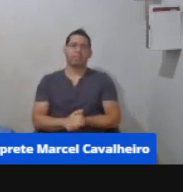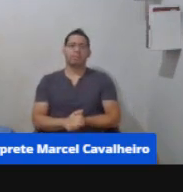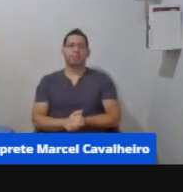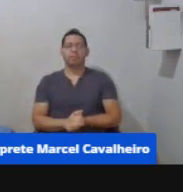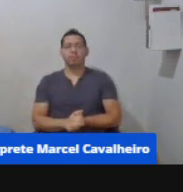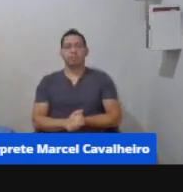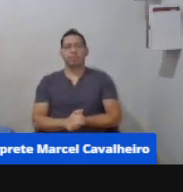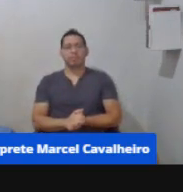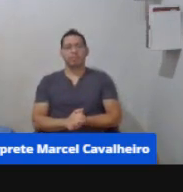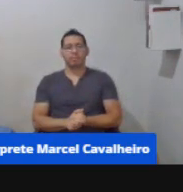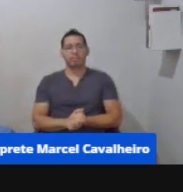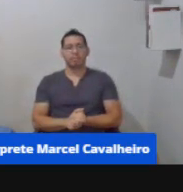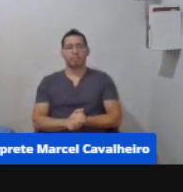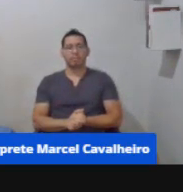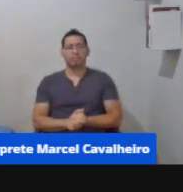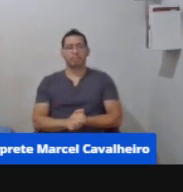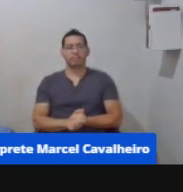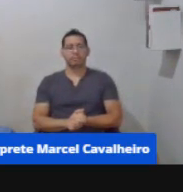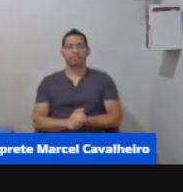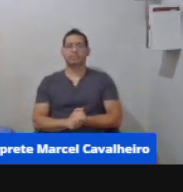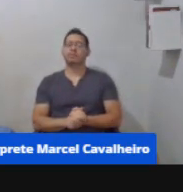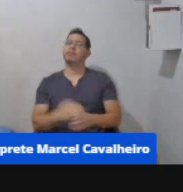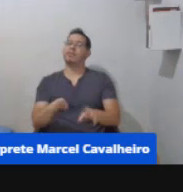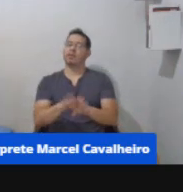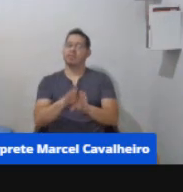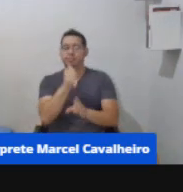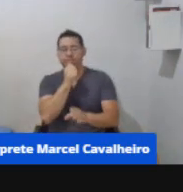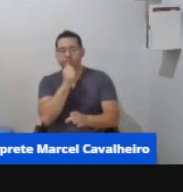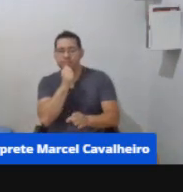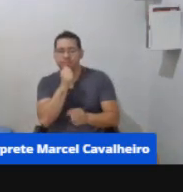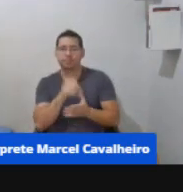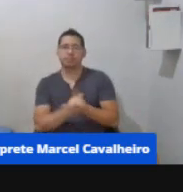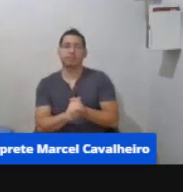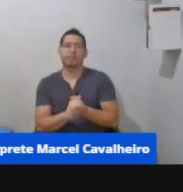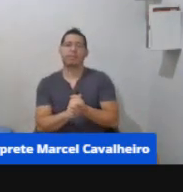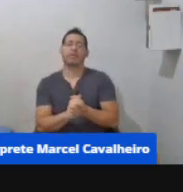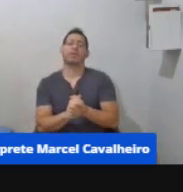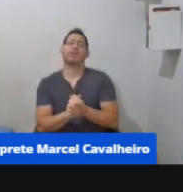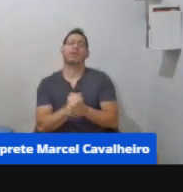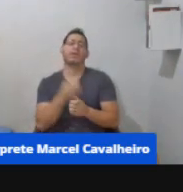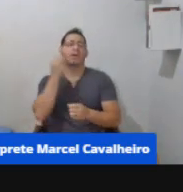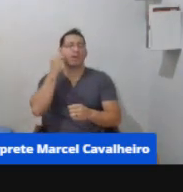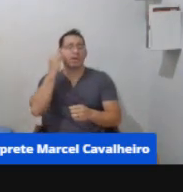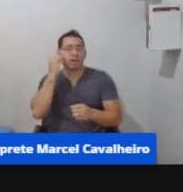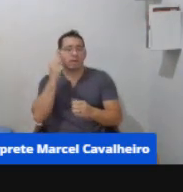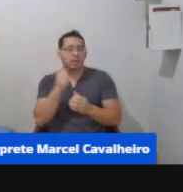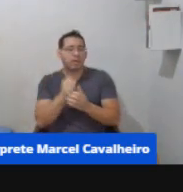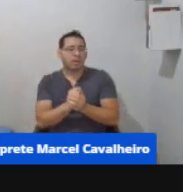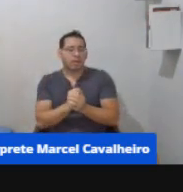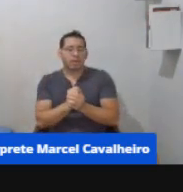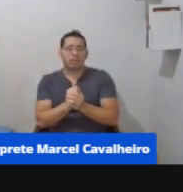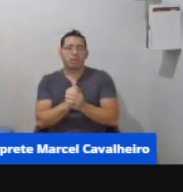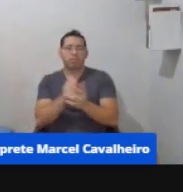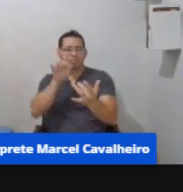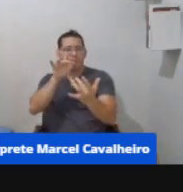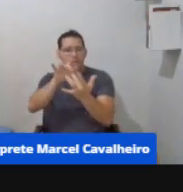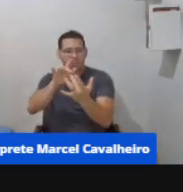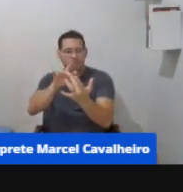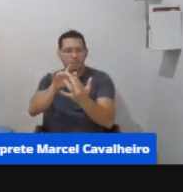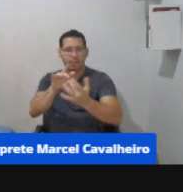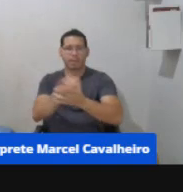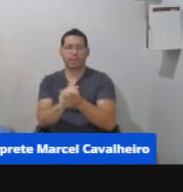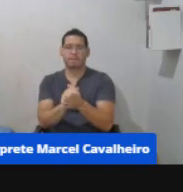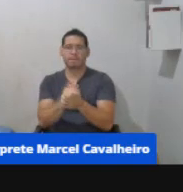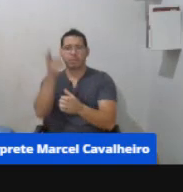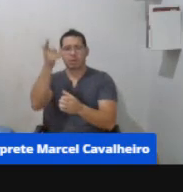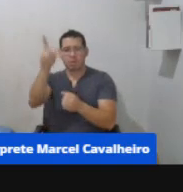Por conseguinte, buscou-se ainda contemplar que fossem habilidades basilares